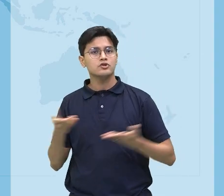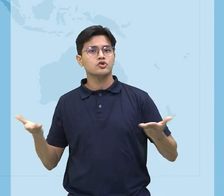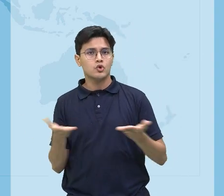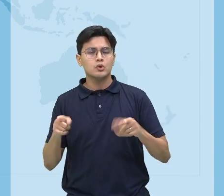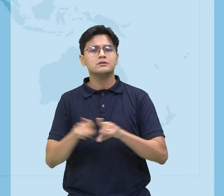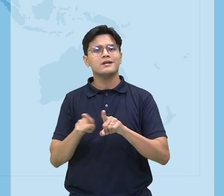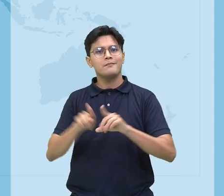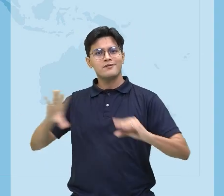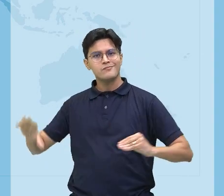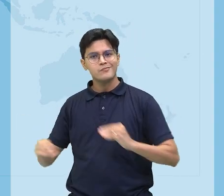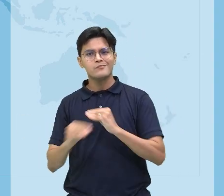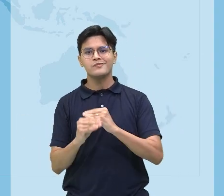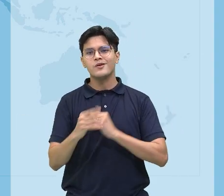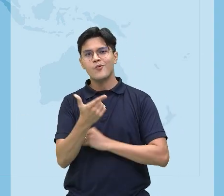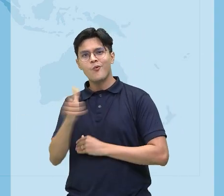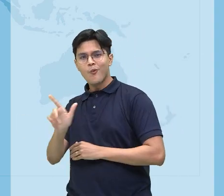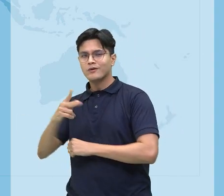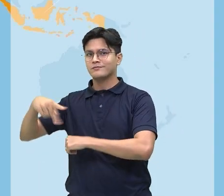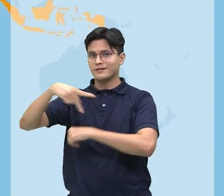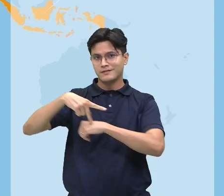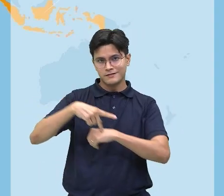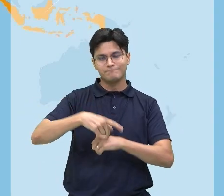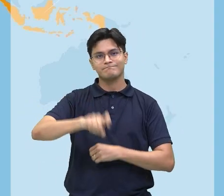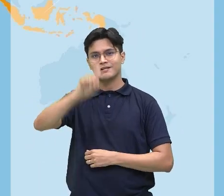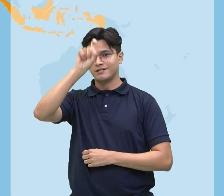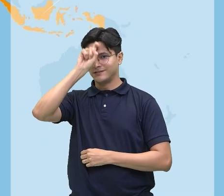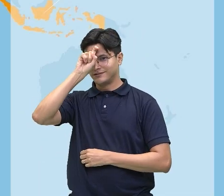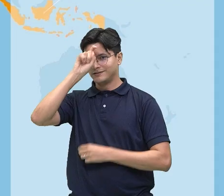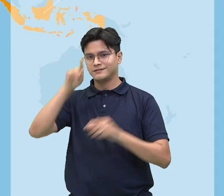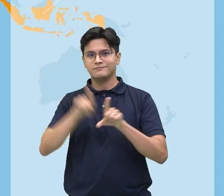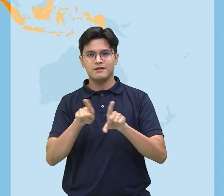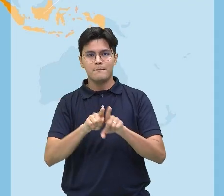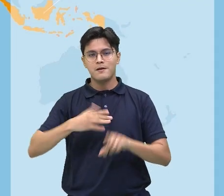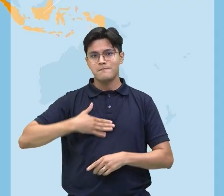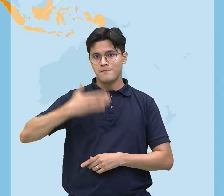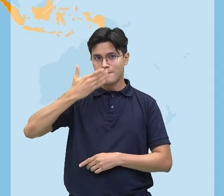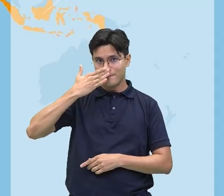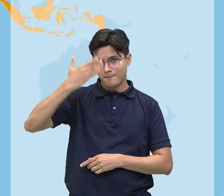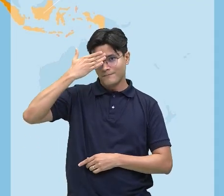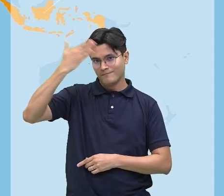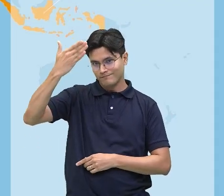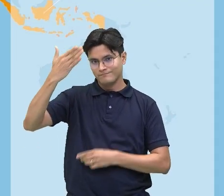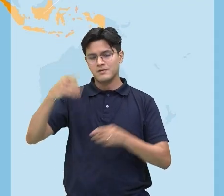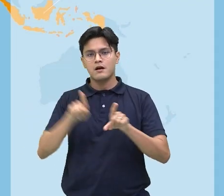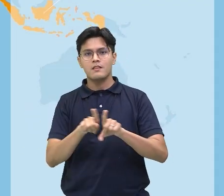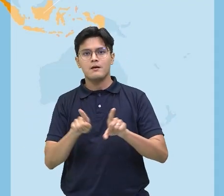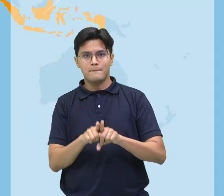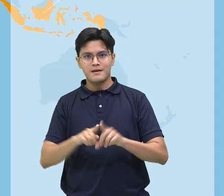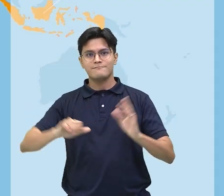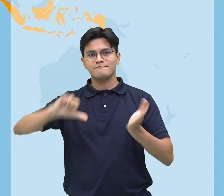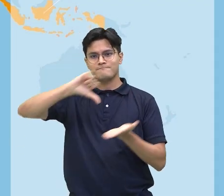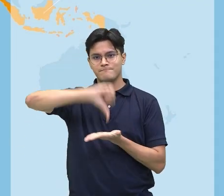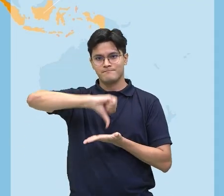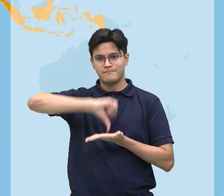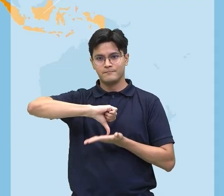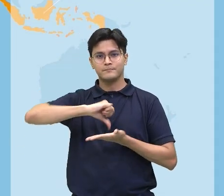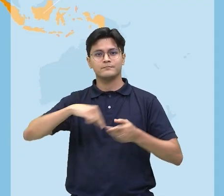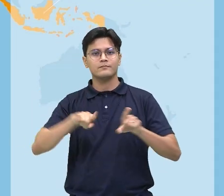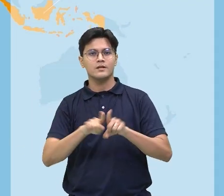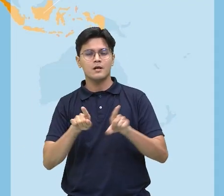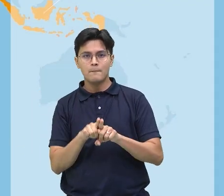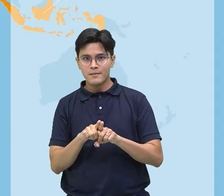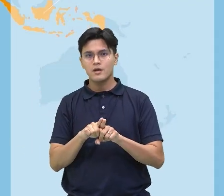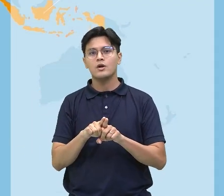BRICS também. No caso, o Egito, a Arábia Saudita, o Irã, os